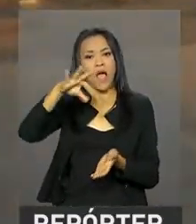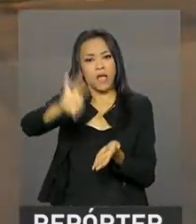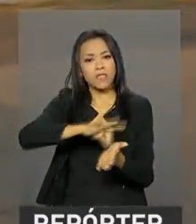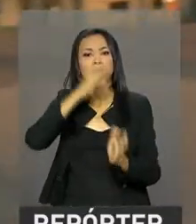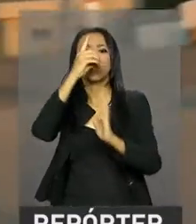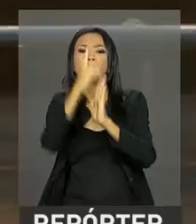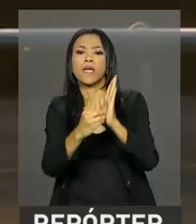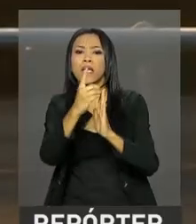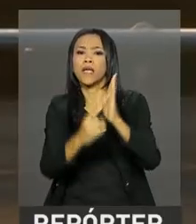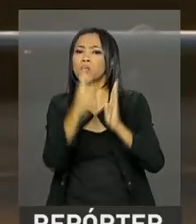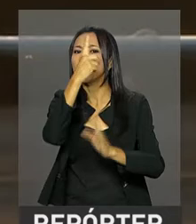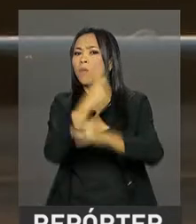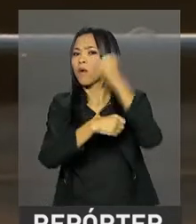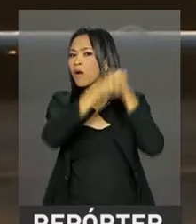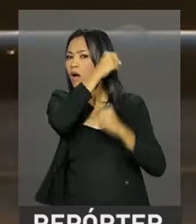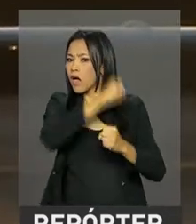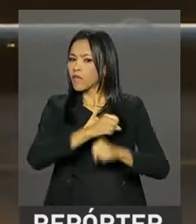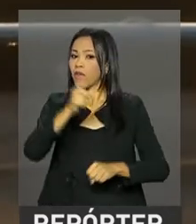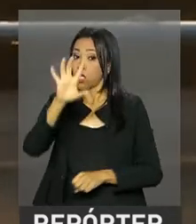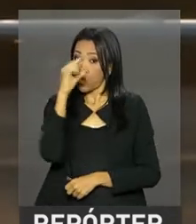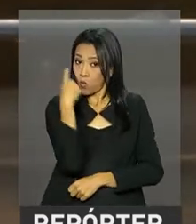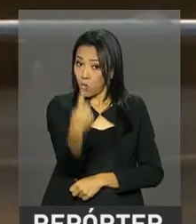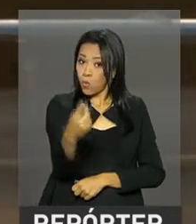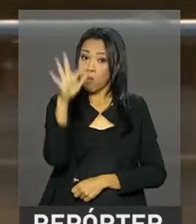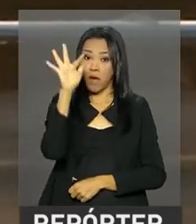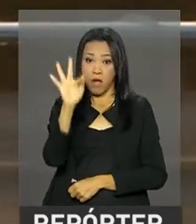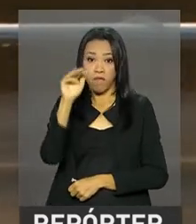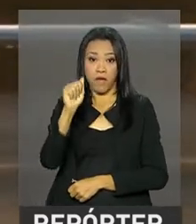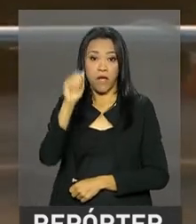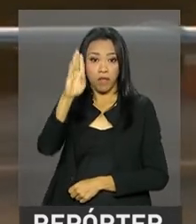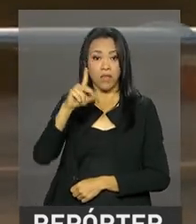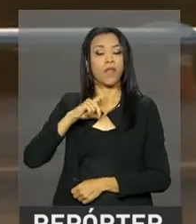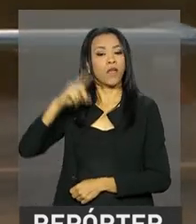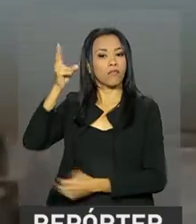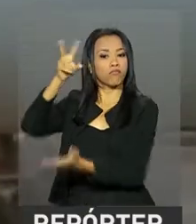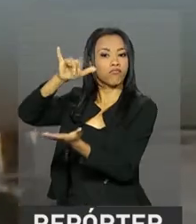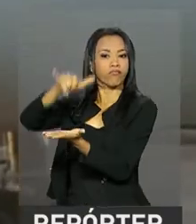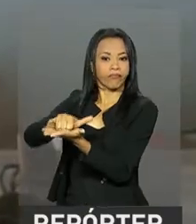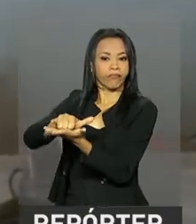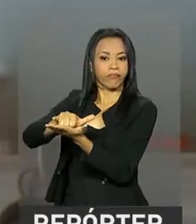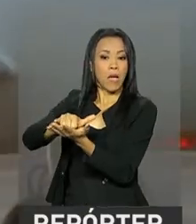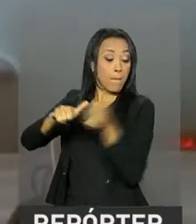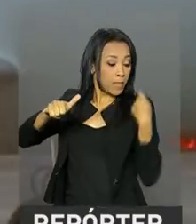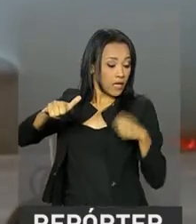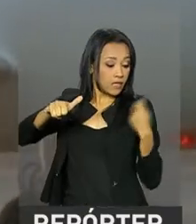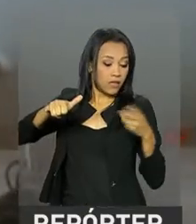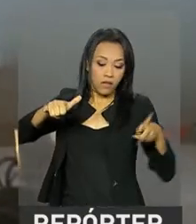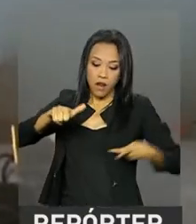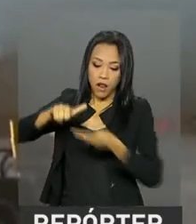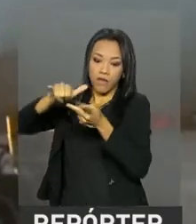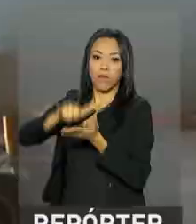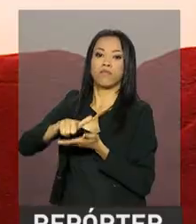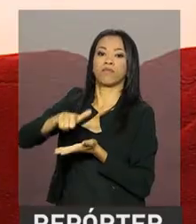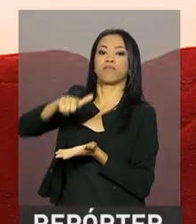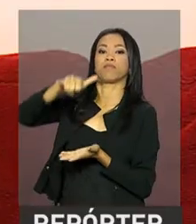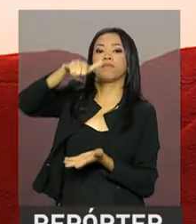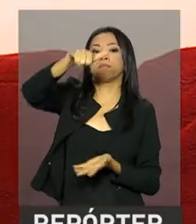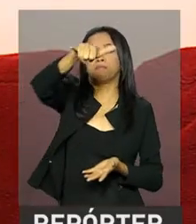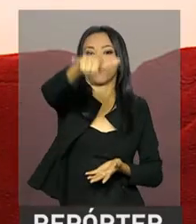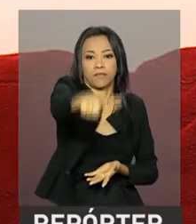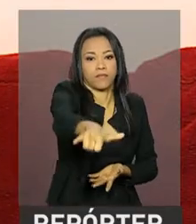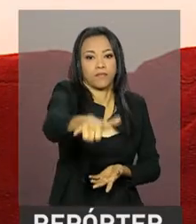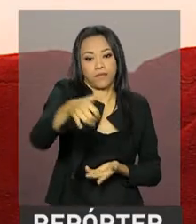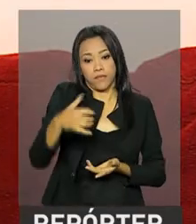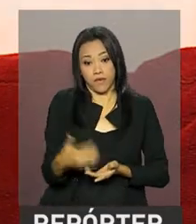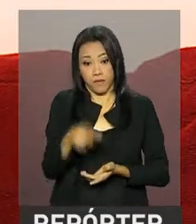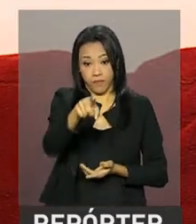determinando que uma aeronave da fab fique sempre à disposição para realizar o transporte de órgãos doados a mãe de